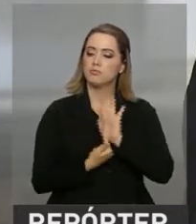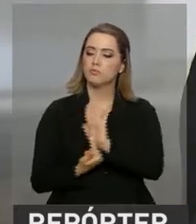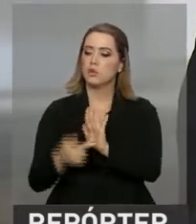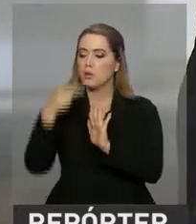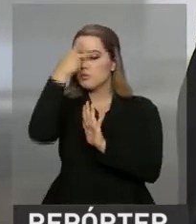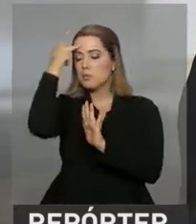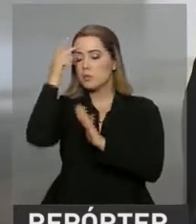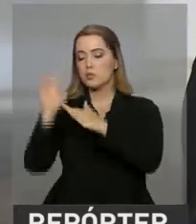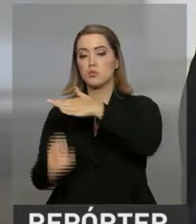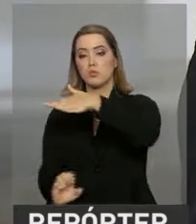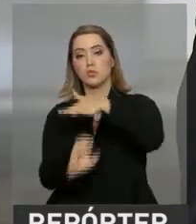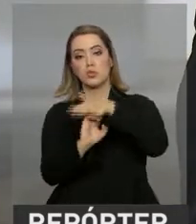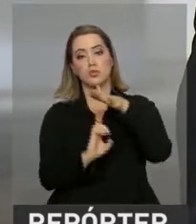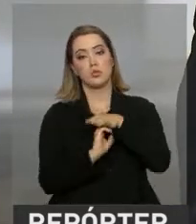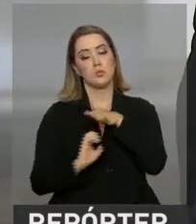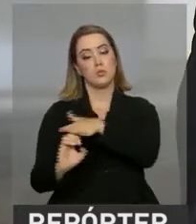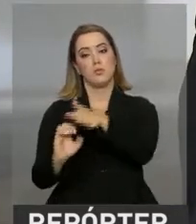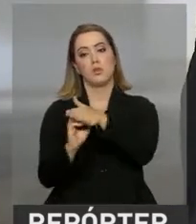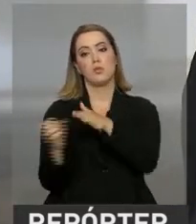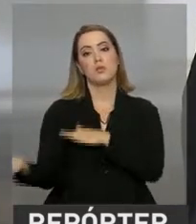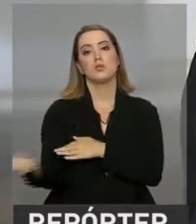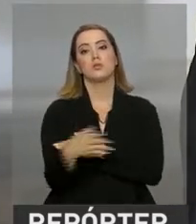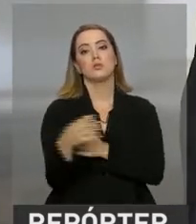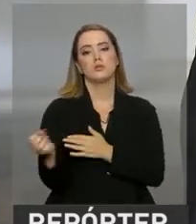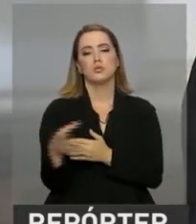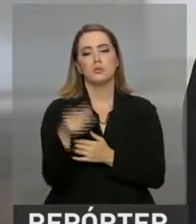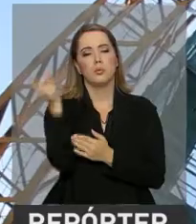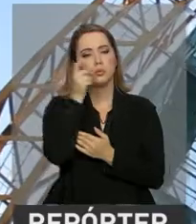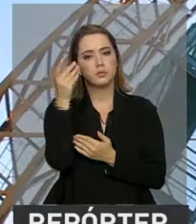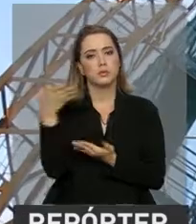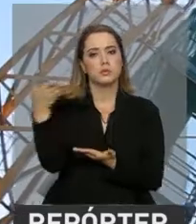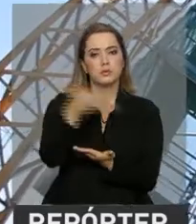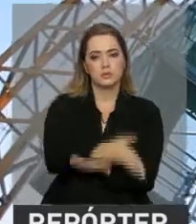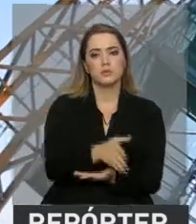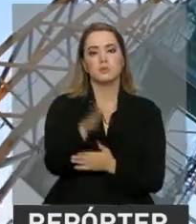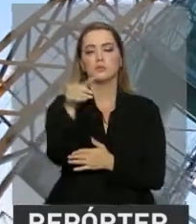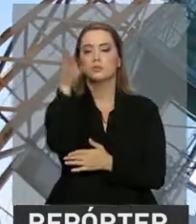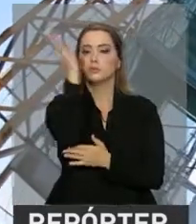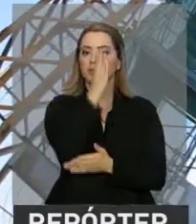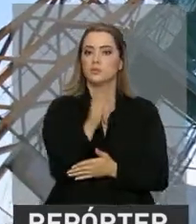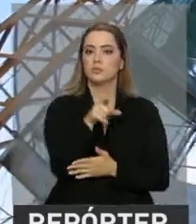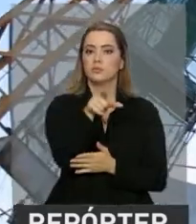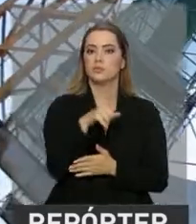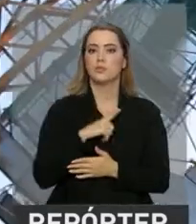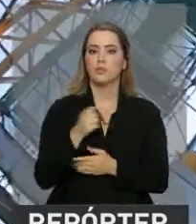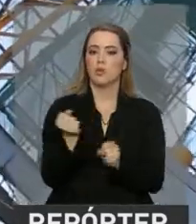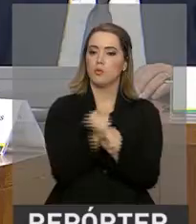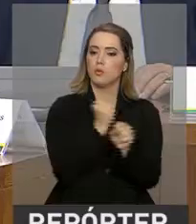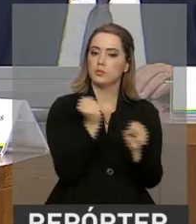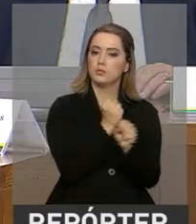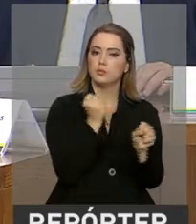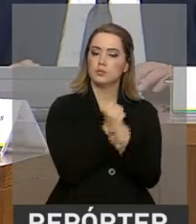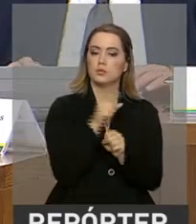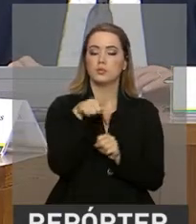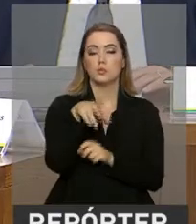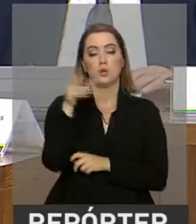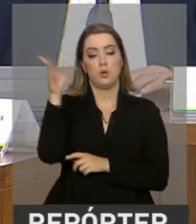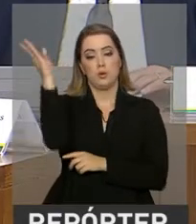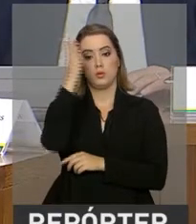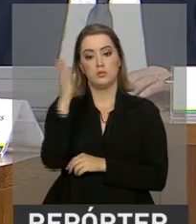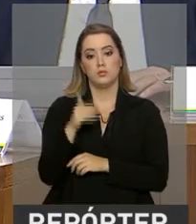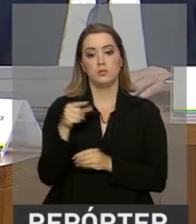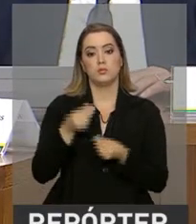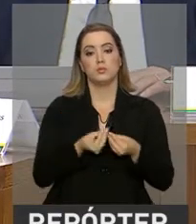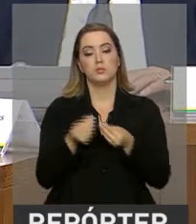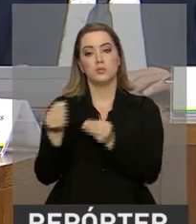norte--americanos novas oportunidades de negócios no Brasil são oportunidades em infraestrutura o Brasil lançou neste